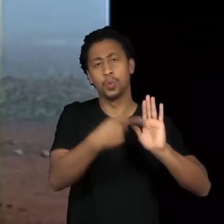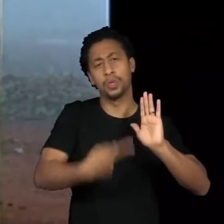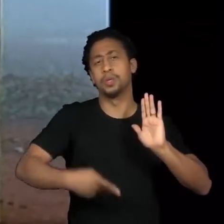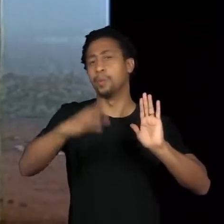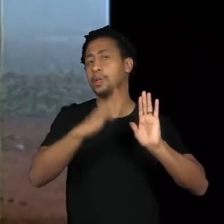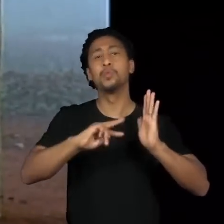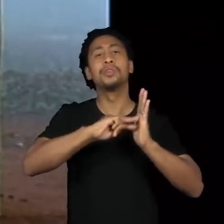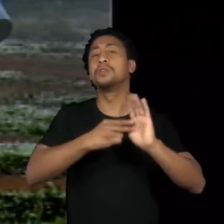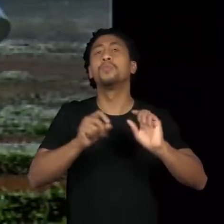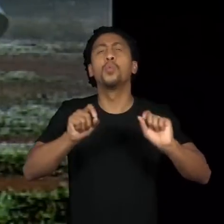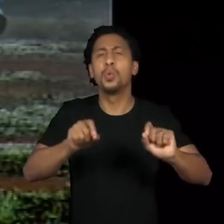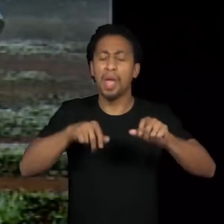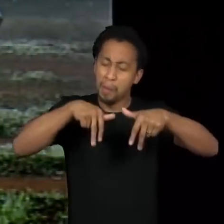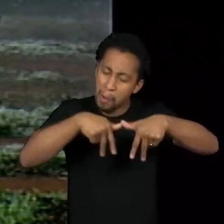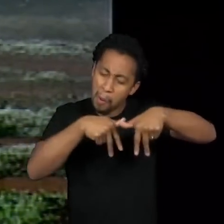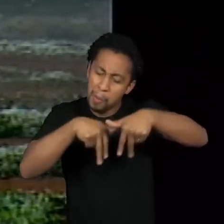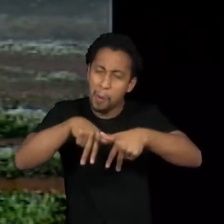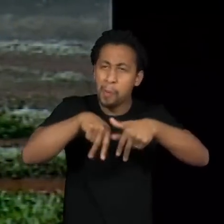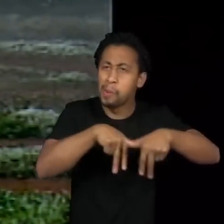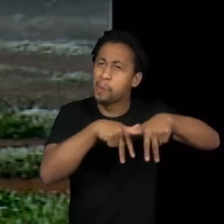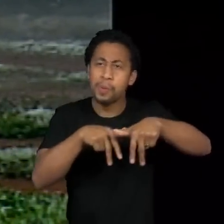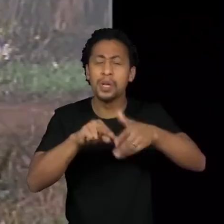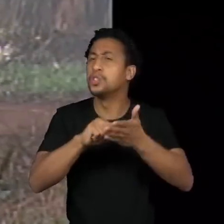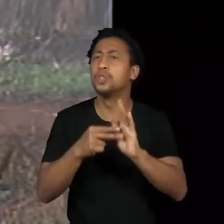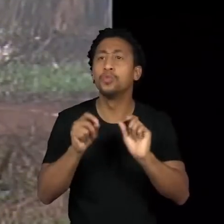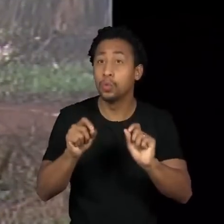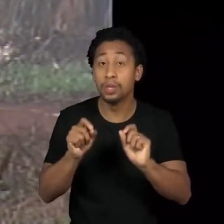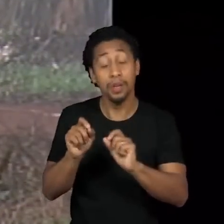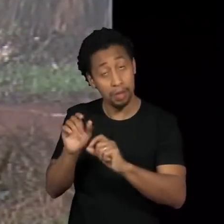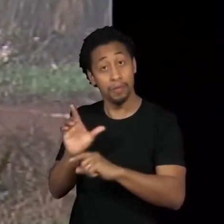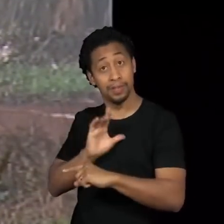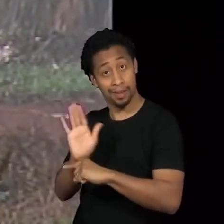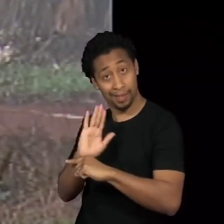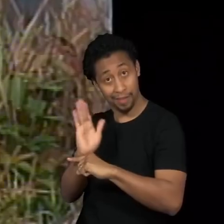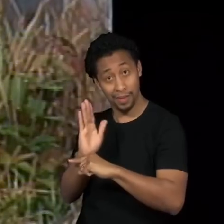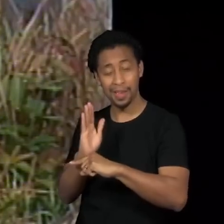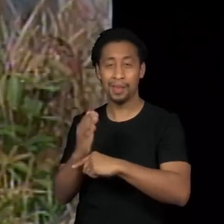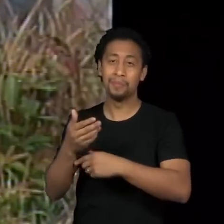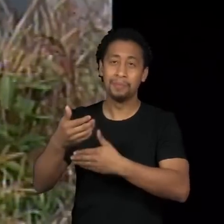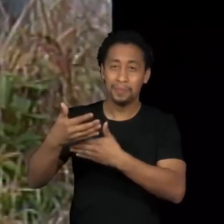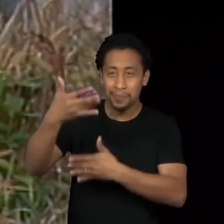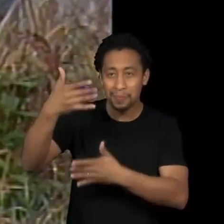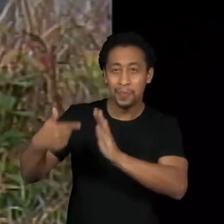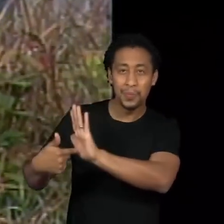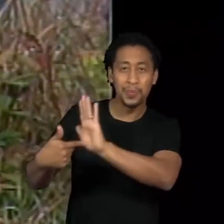significado desse ritual na série de TV Xingu, a Terra Mágica, em